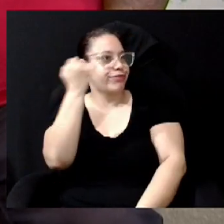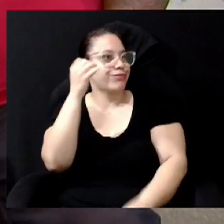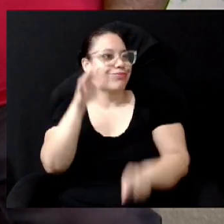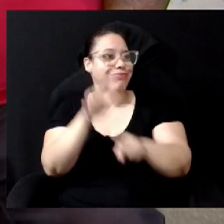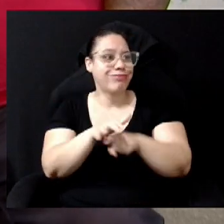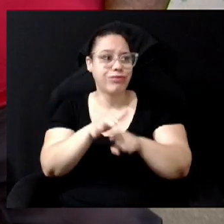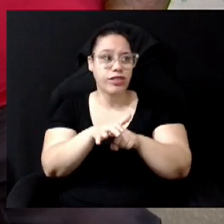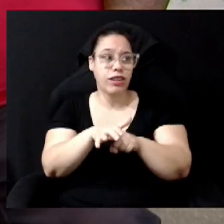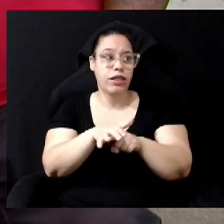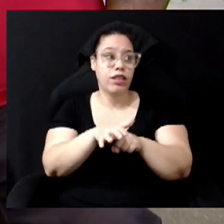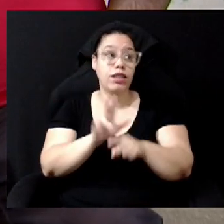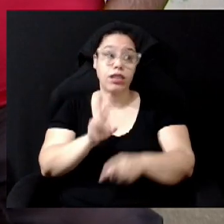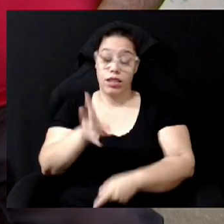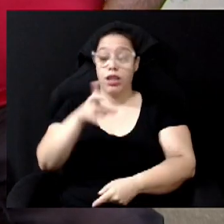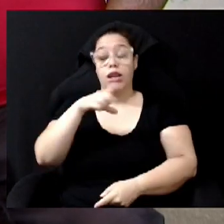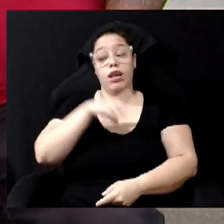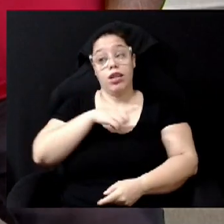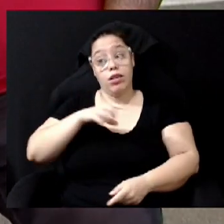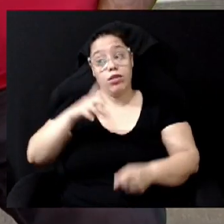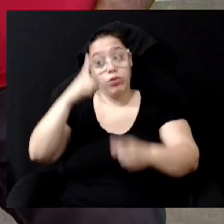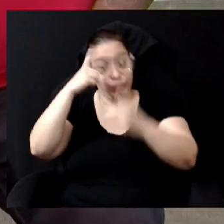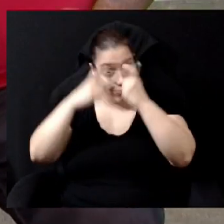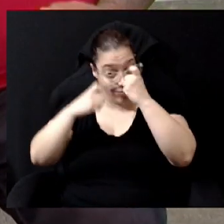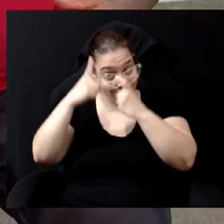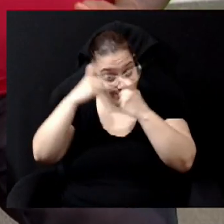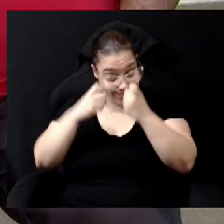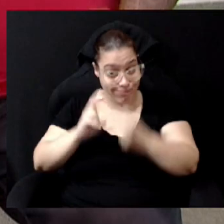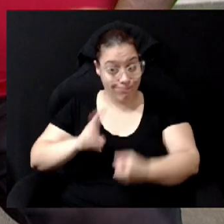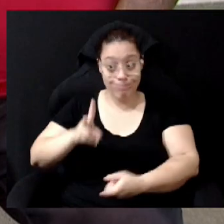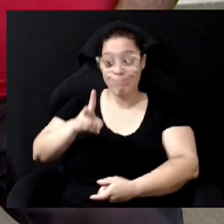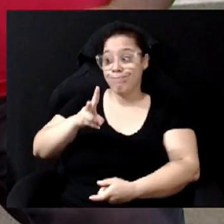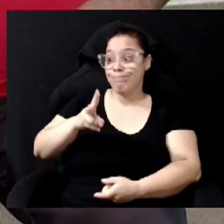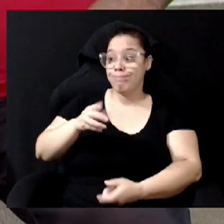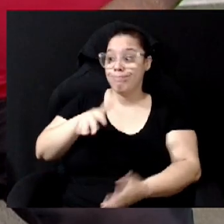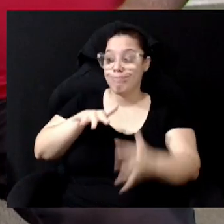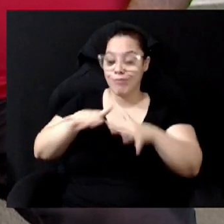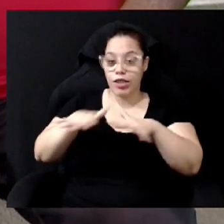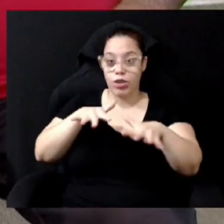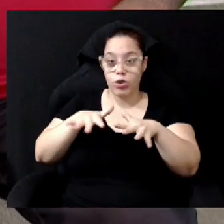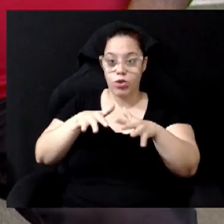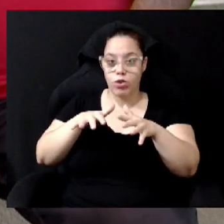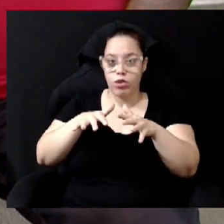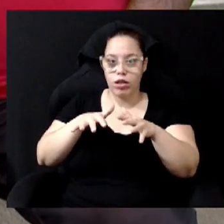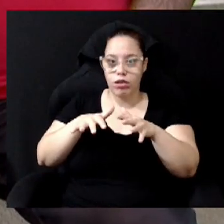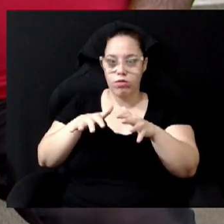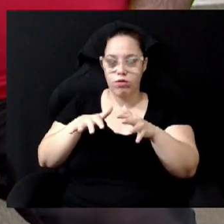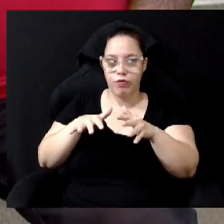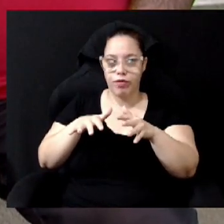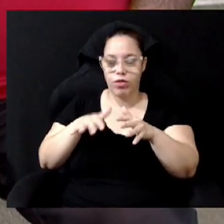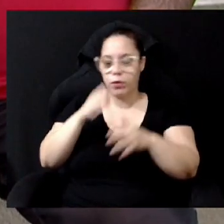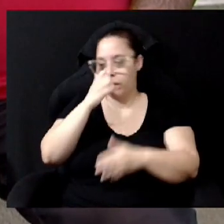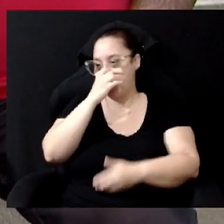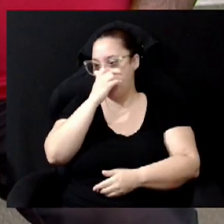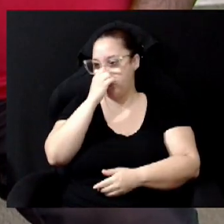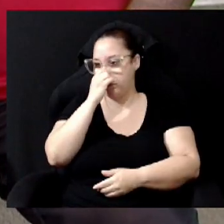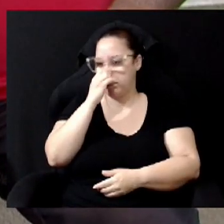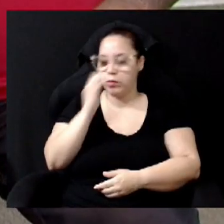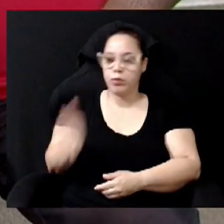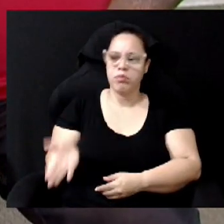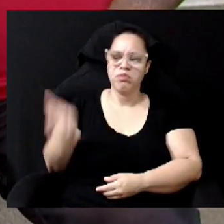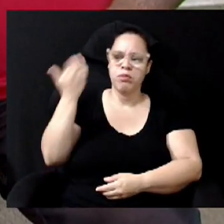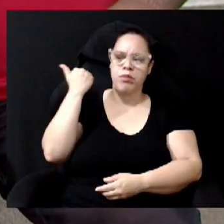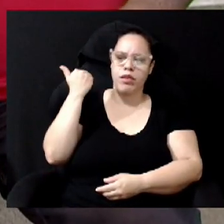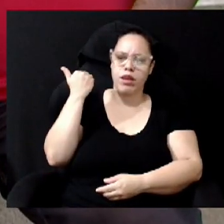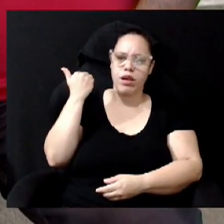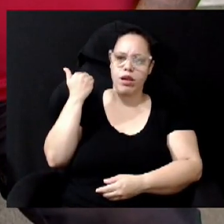existiu, sempre foi uma violência. Sempre. Eu acho que o primeiro momento aqui é a gente desconstruir essa ideia, essa narrativa de que antes as pessoas diziam